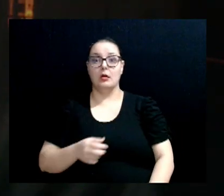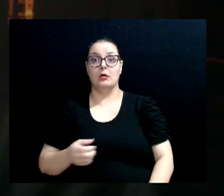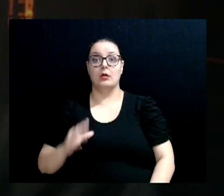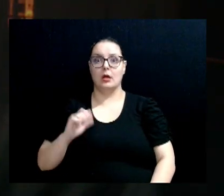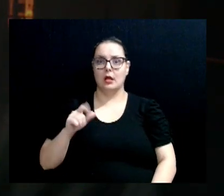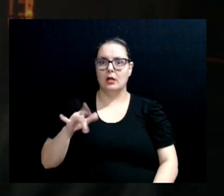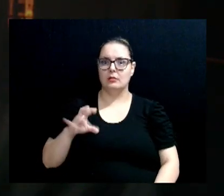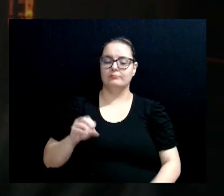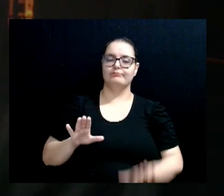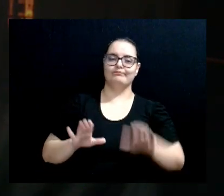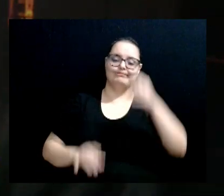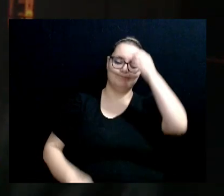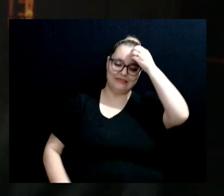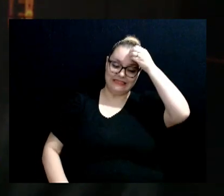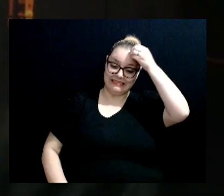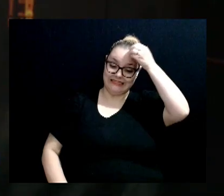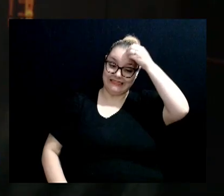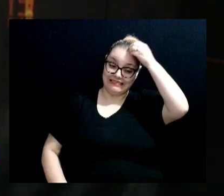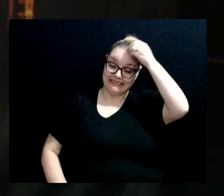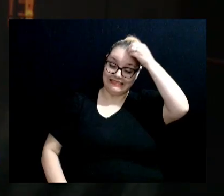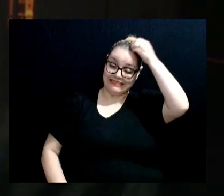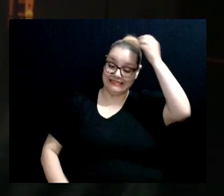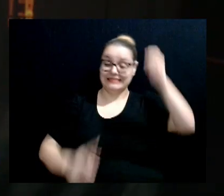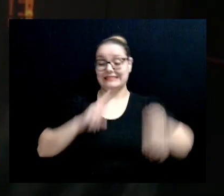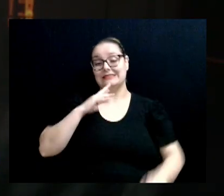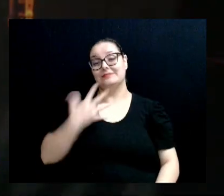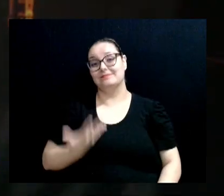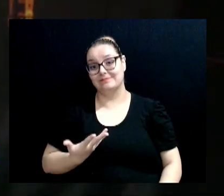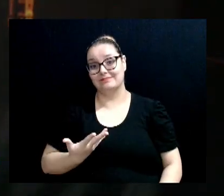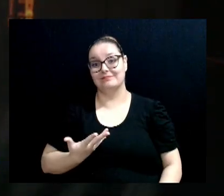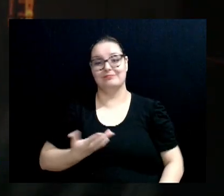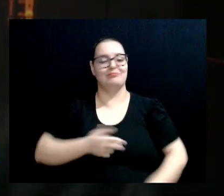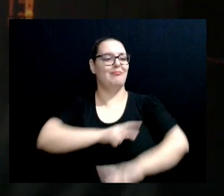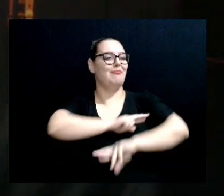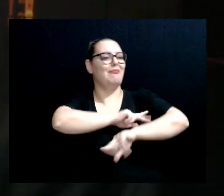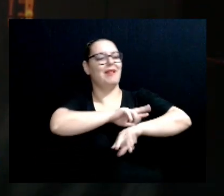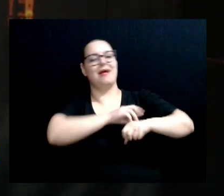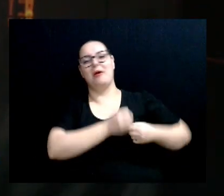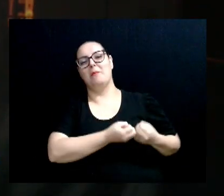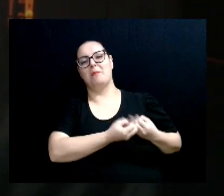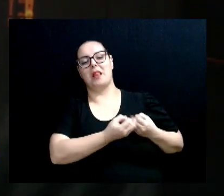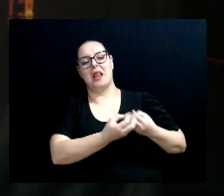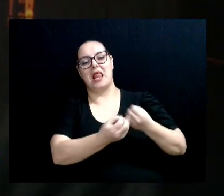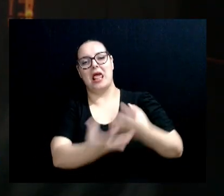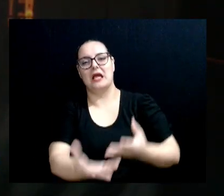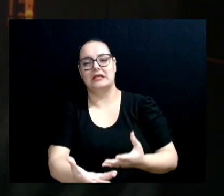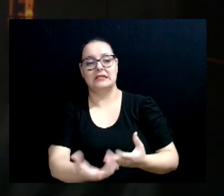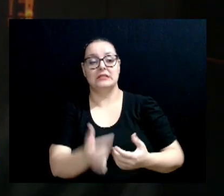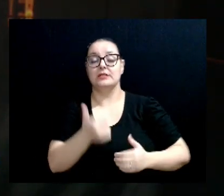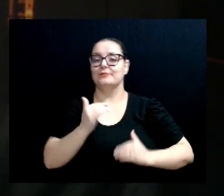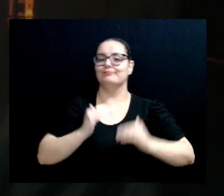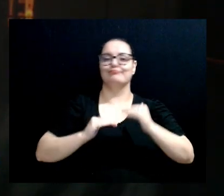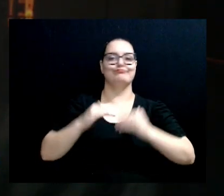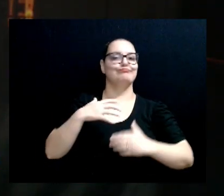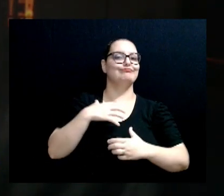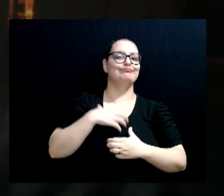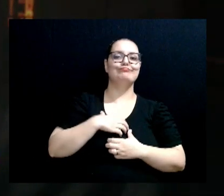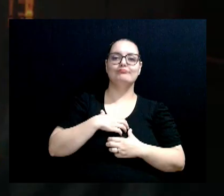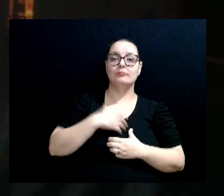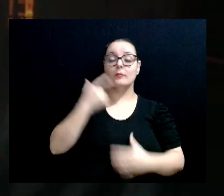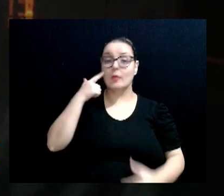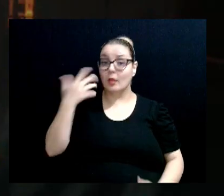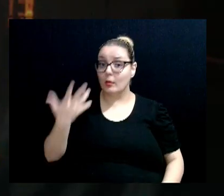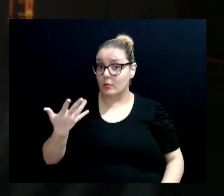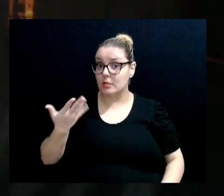vezes o resultado é uma avalanche de dados sem equilíbrio emocional. Imagina você fazer aí